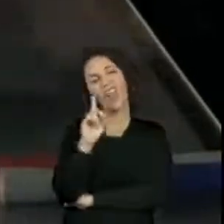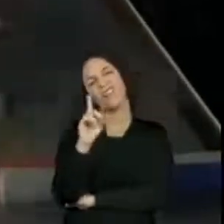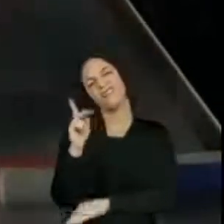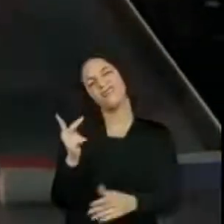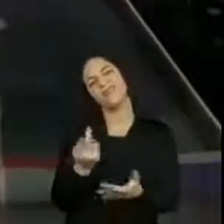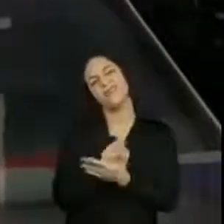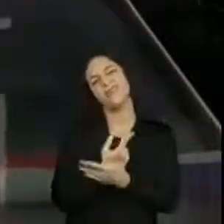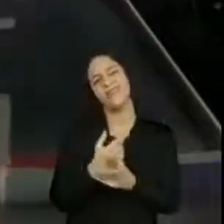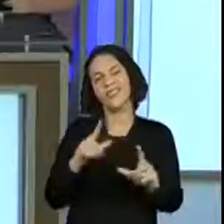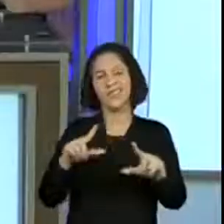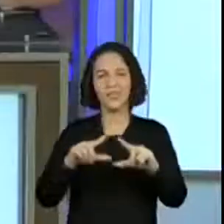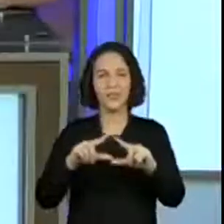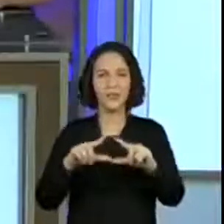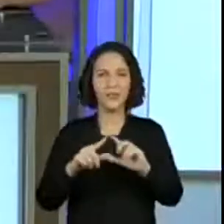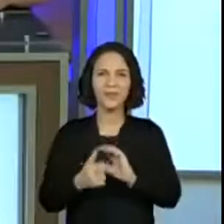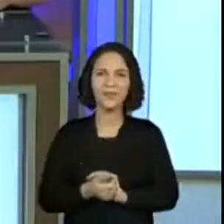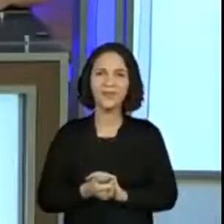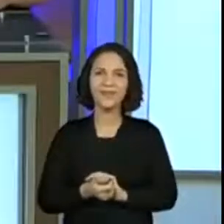Não, errei. Não. Agora lá.